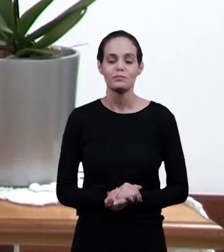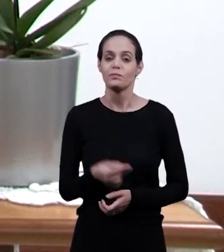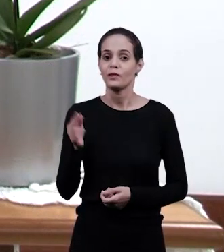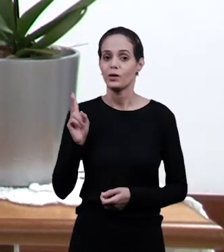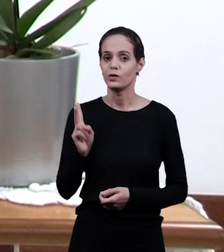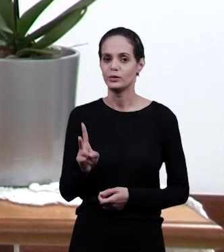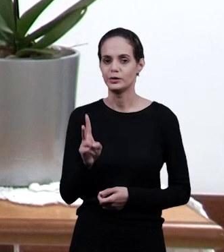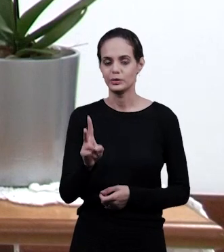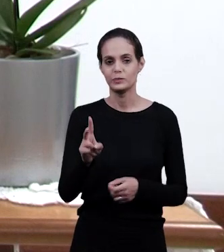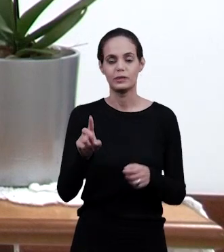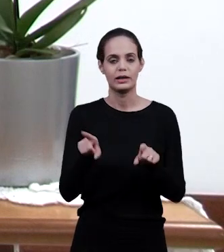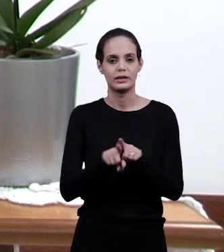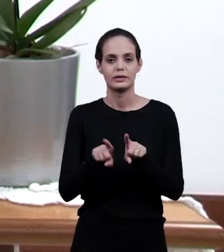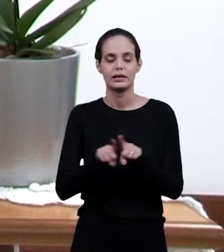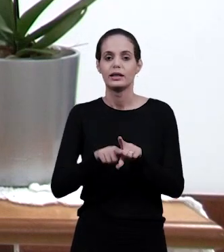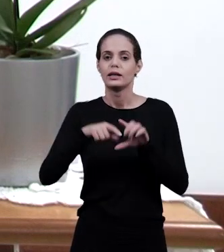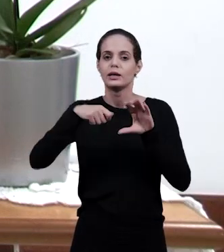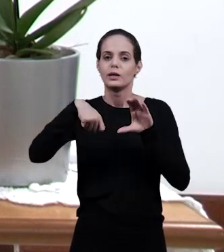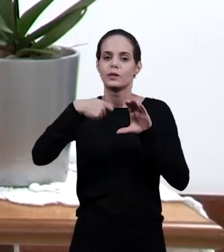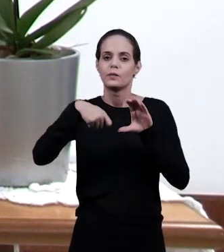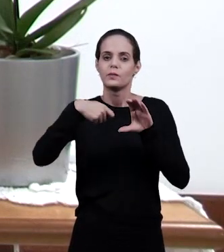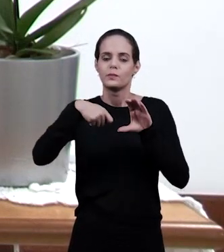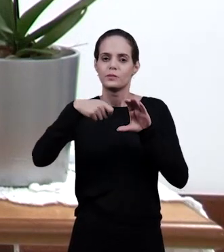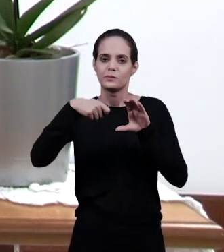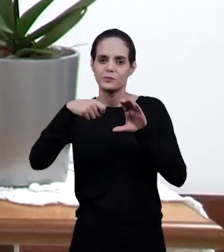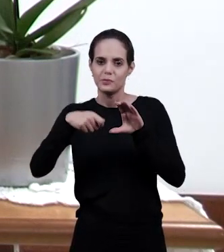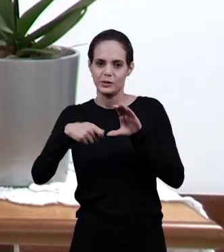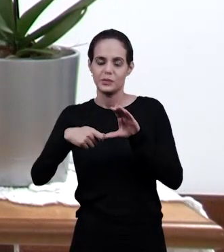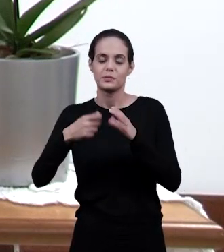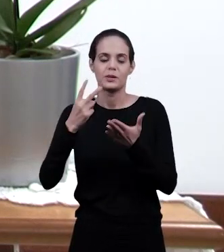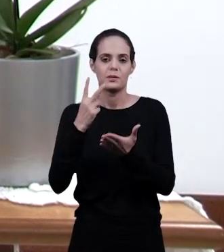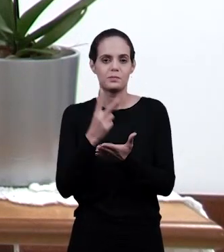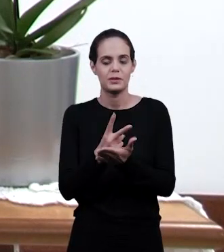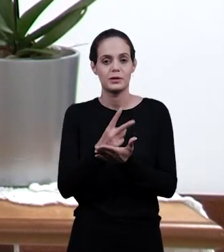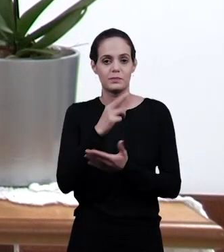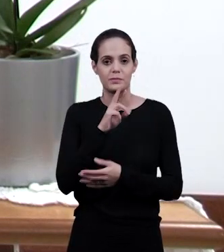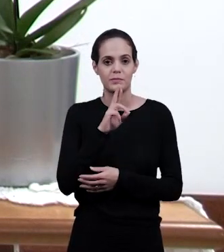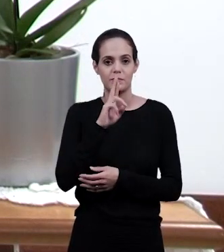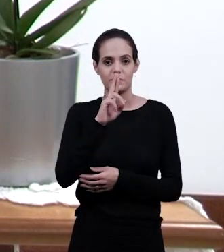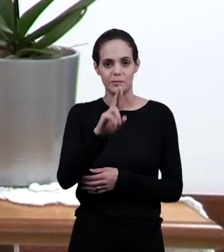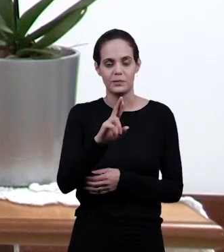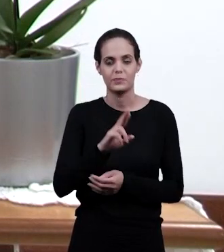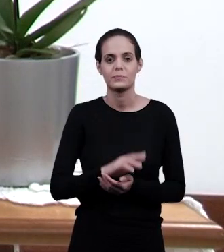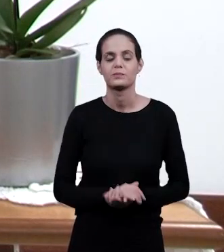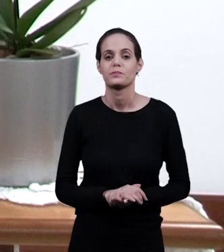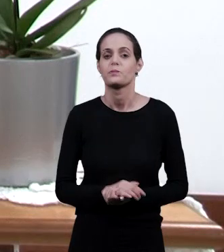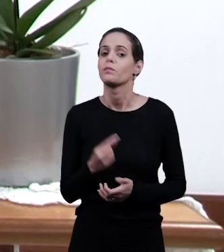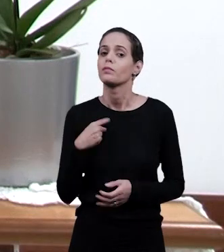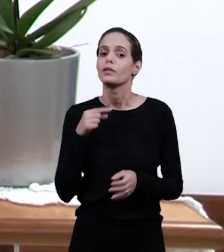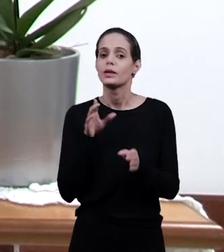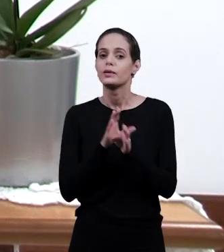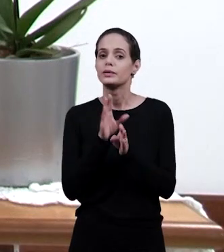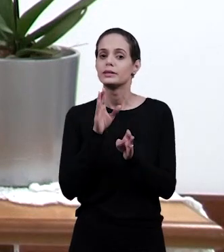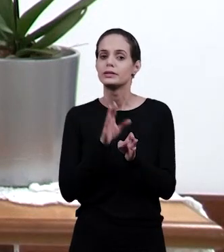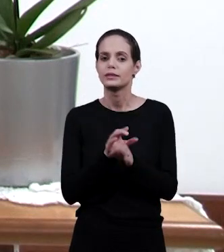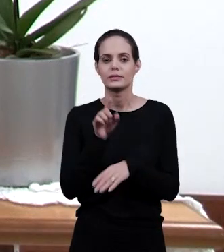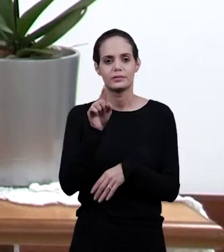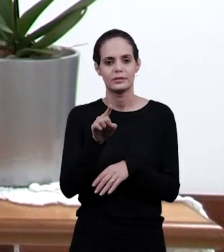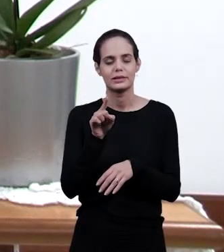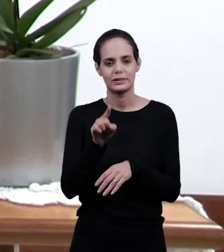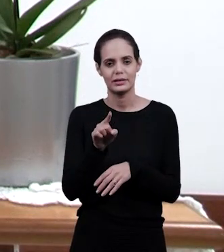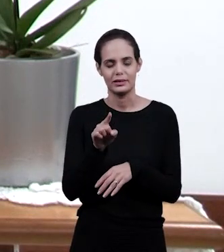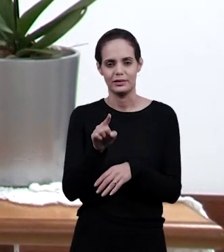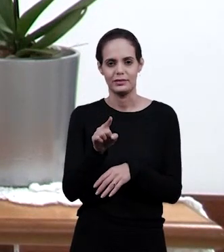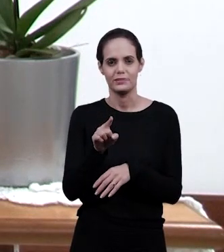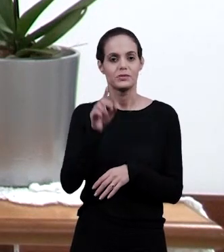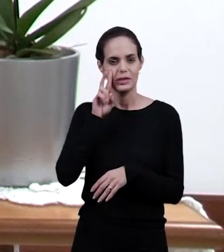nós temos ainda outros vídeos a respeito da mesma resposta a apresentar aos irmãos. Eu recomendo, eu